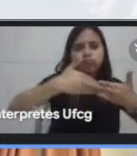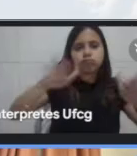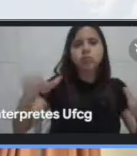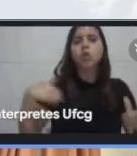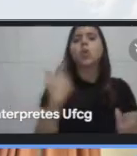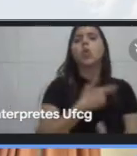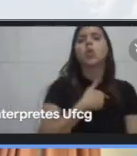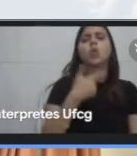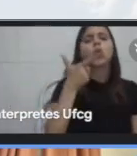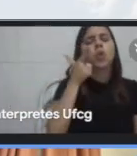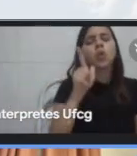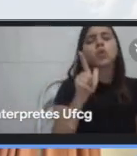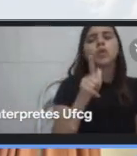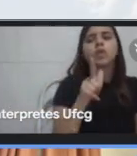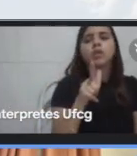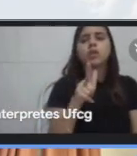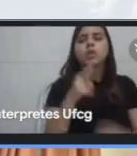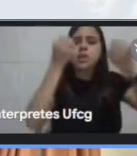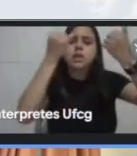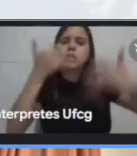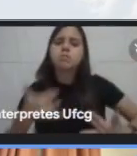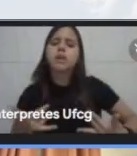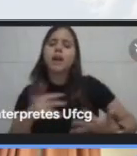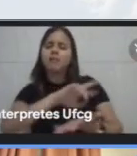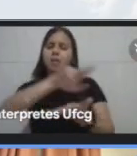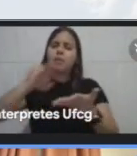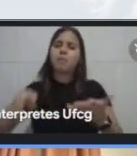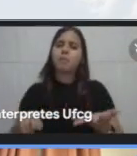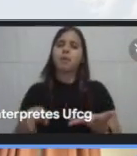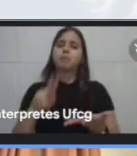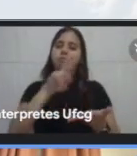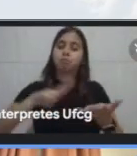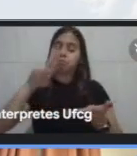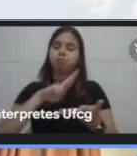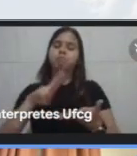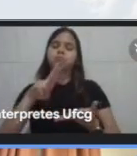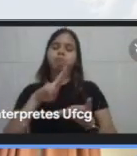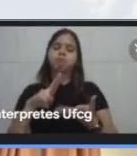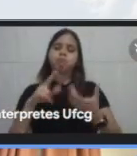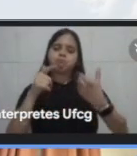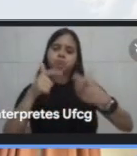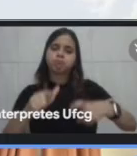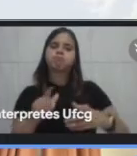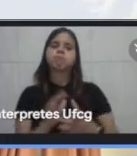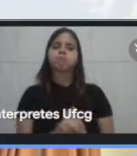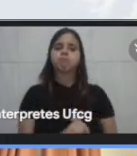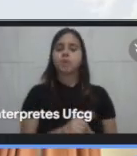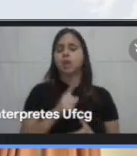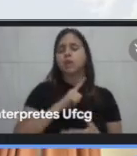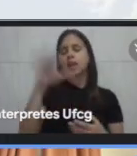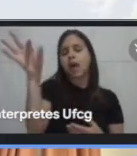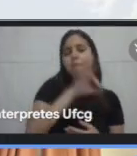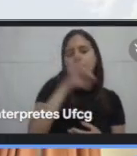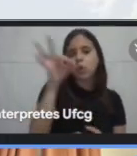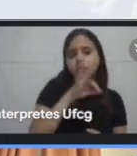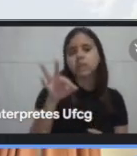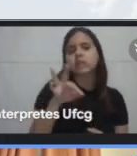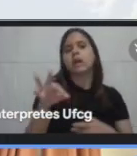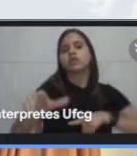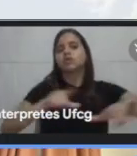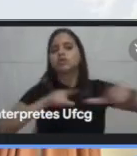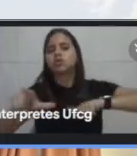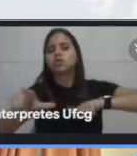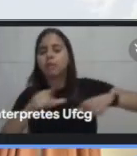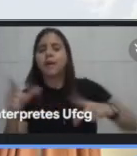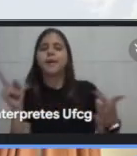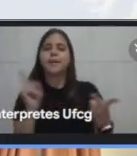explicativas para o processo de uso e cobertura da terra. Então, aqui a gente conseguiu colocar porcentagem de empregos, de densidade de